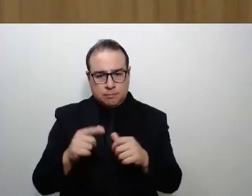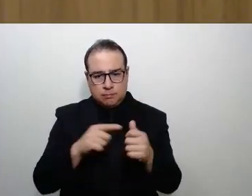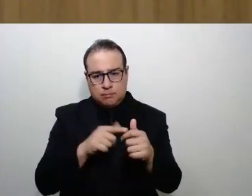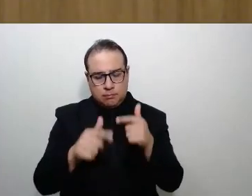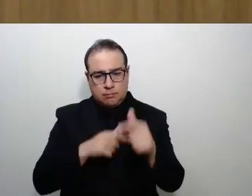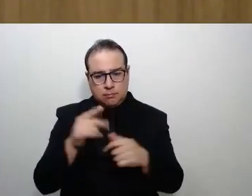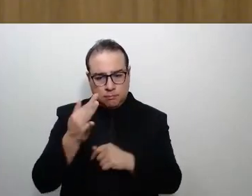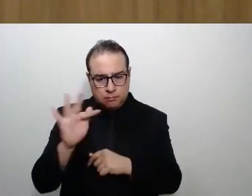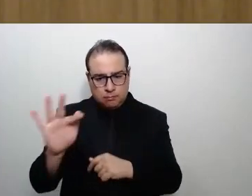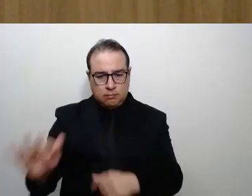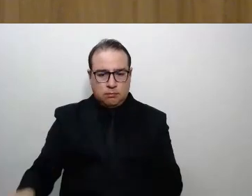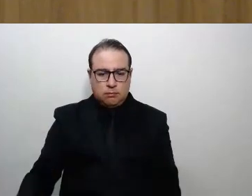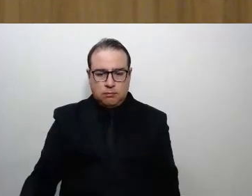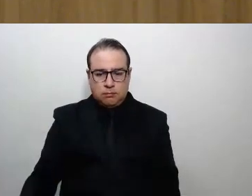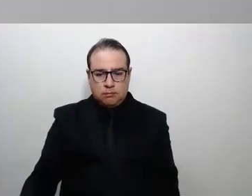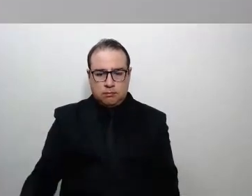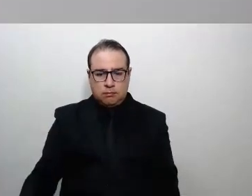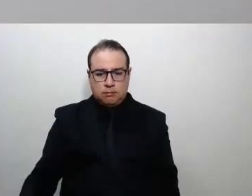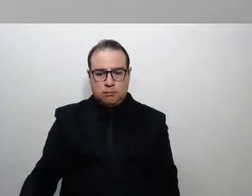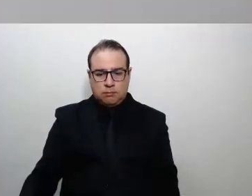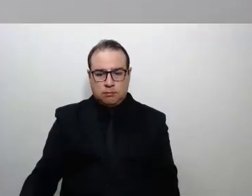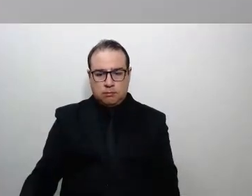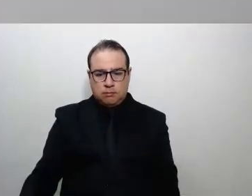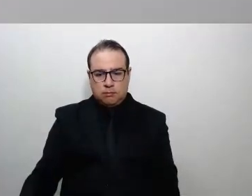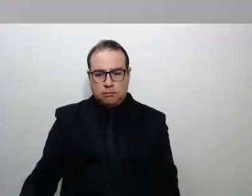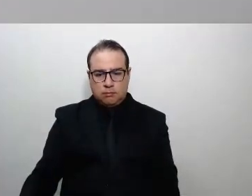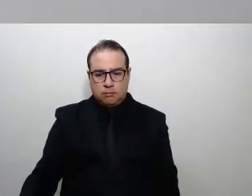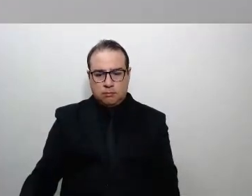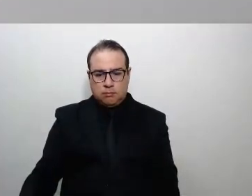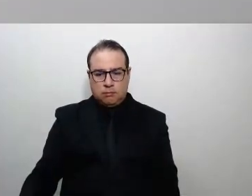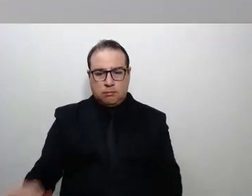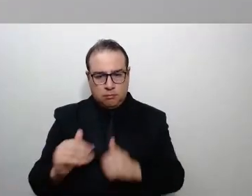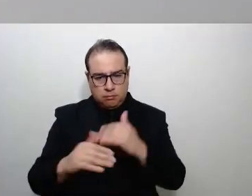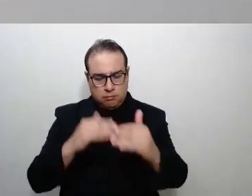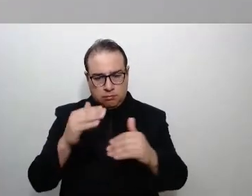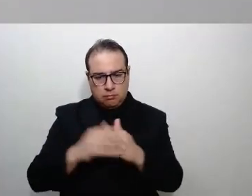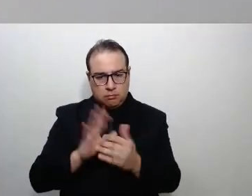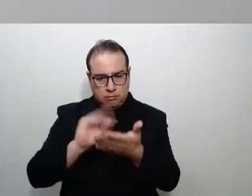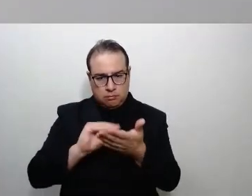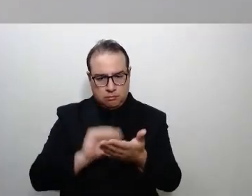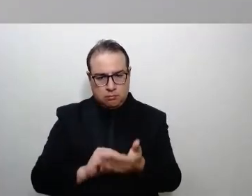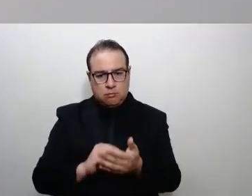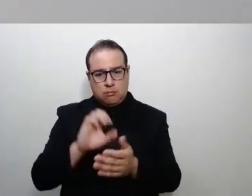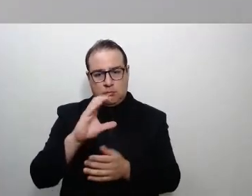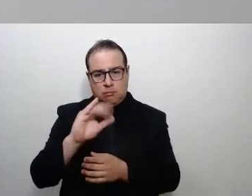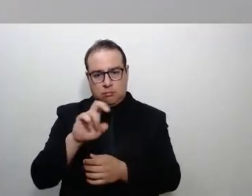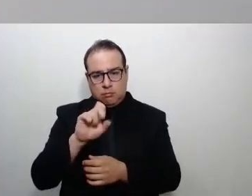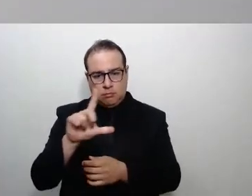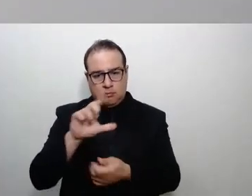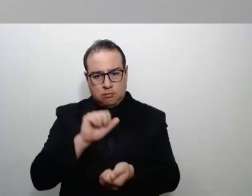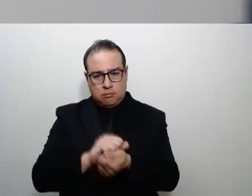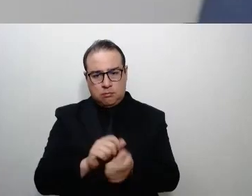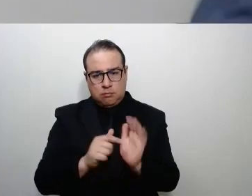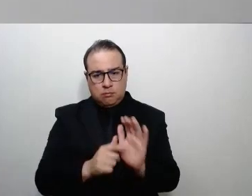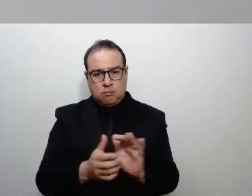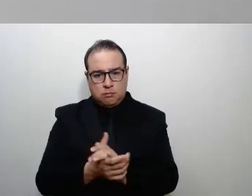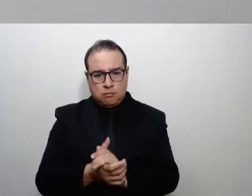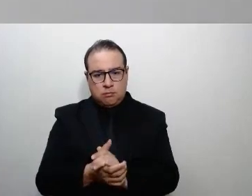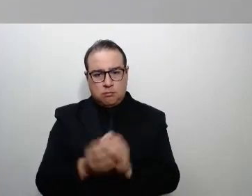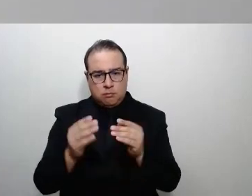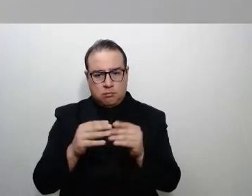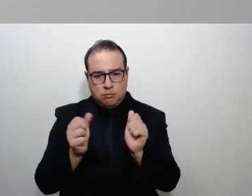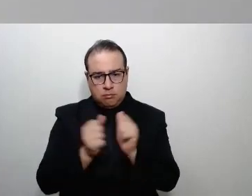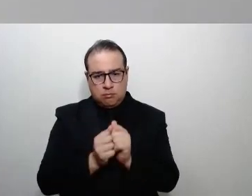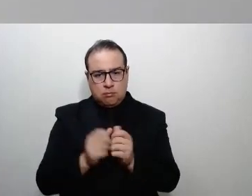Federação nós possamos desenvolver o trabalho de Registro Civil junto com os registradores